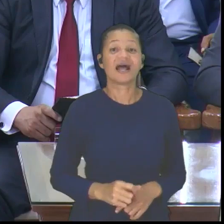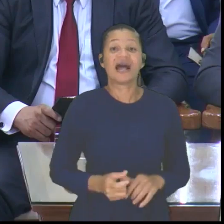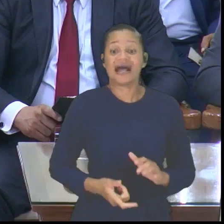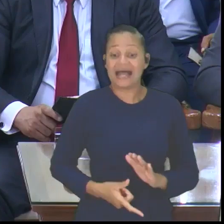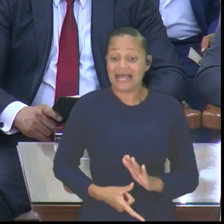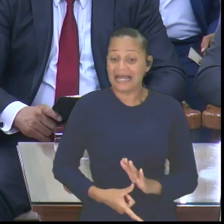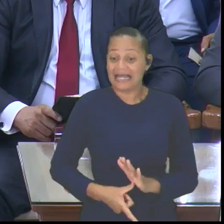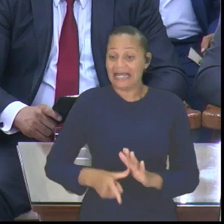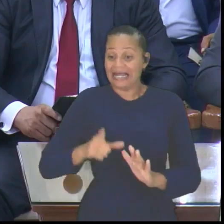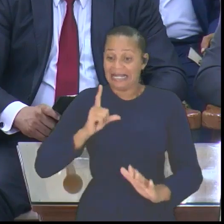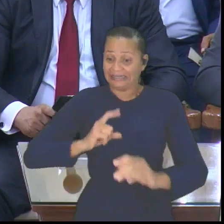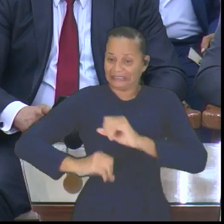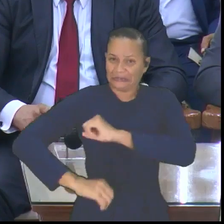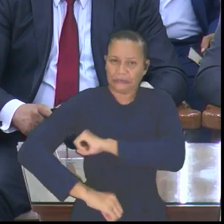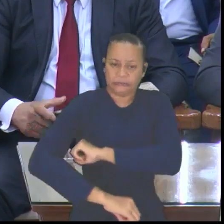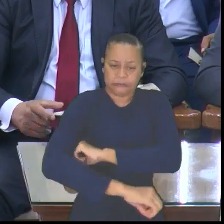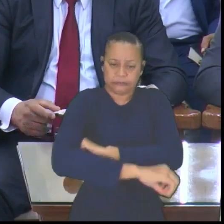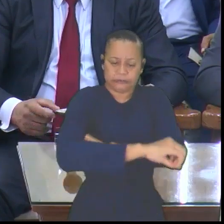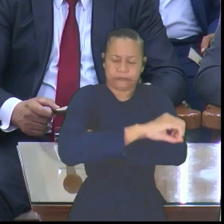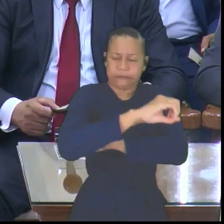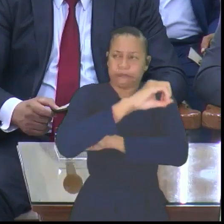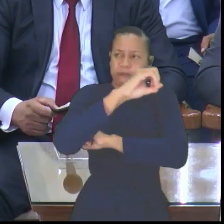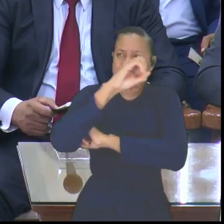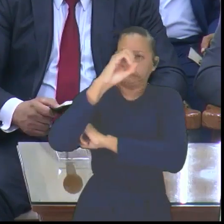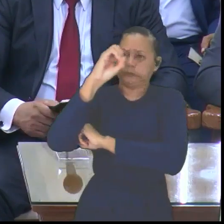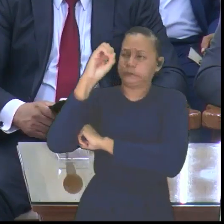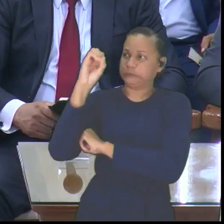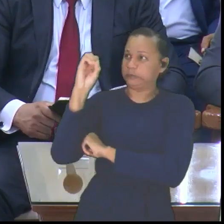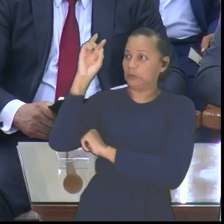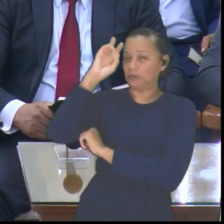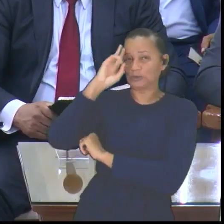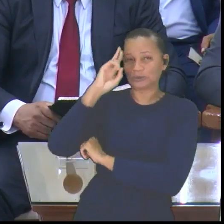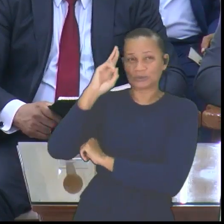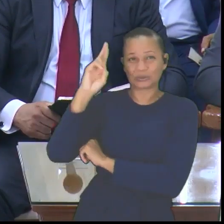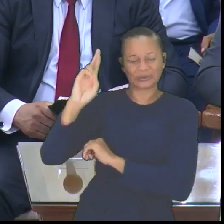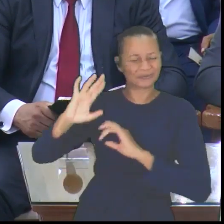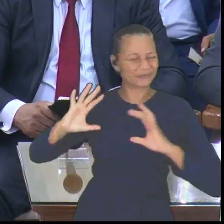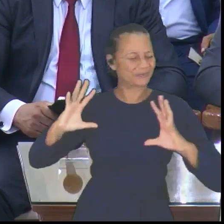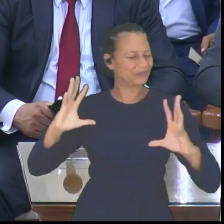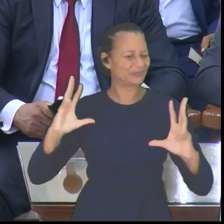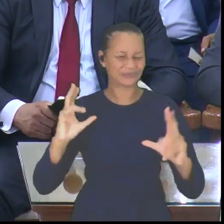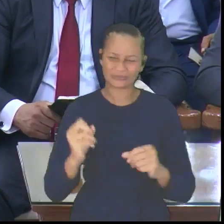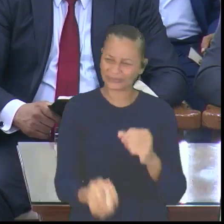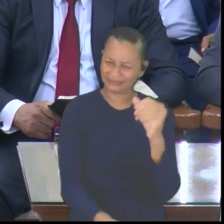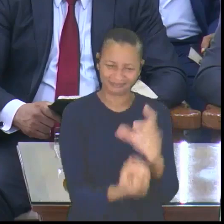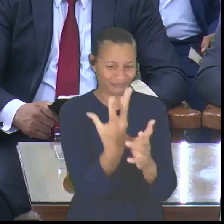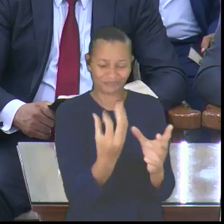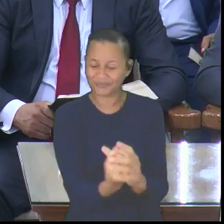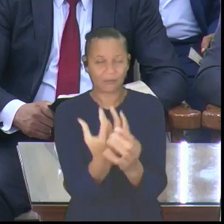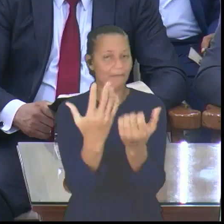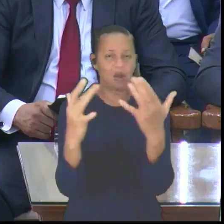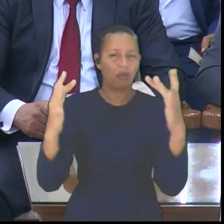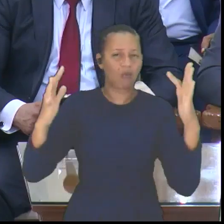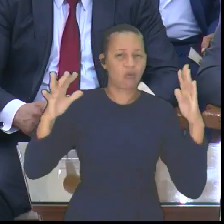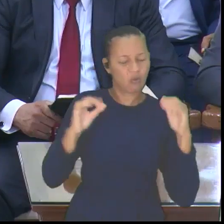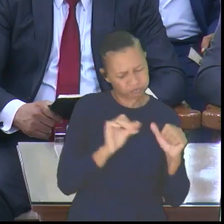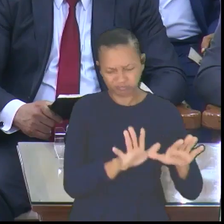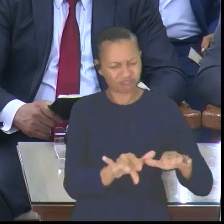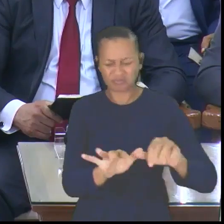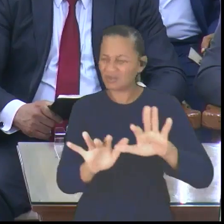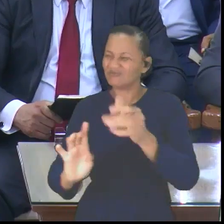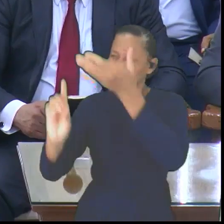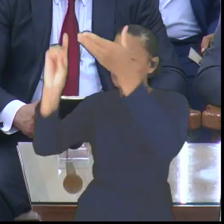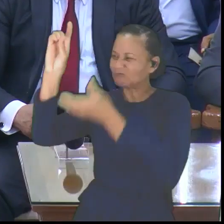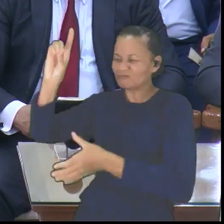antes que houvesse dia. O Senhor está dizendo, antes que tudo viesse a existir, eu